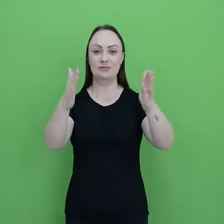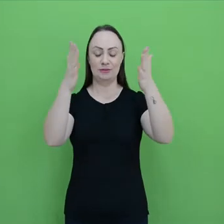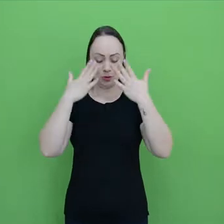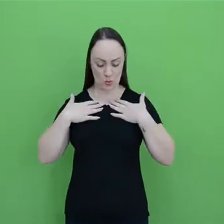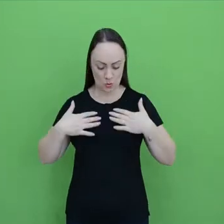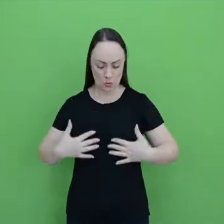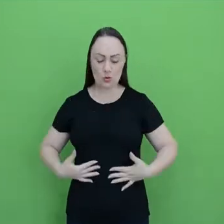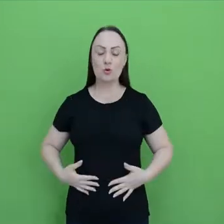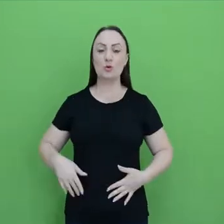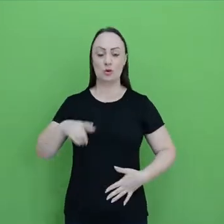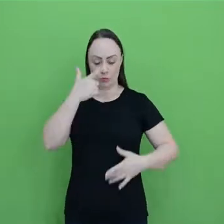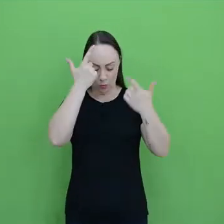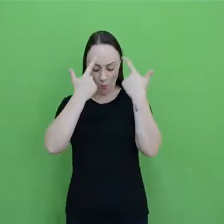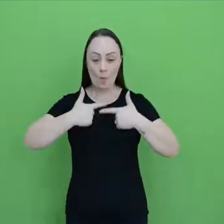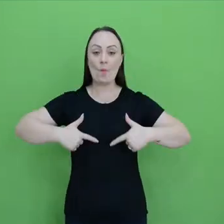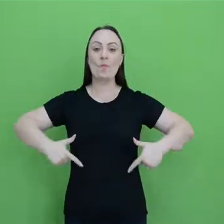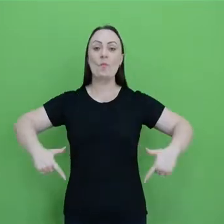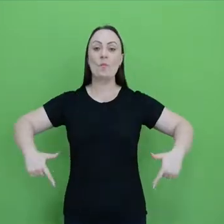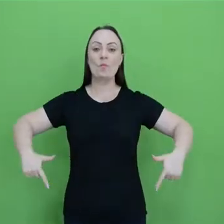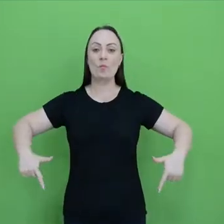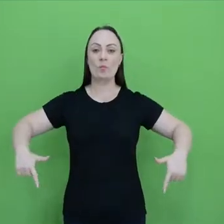O corpo, tela em branco,